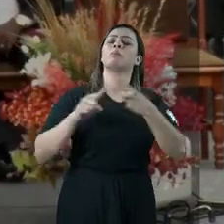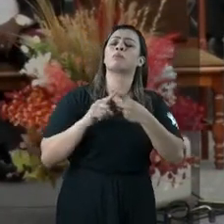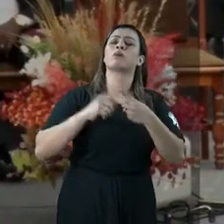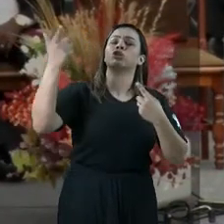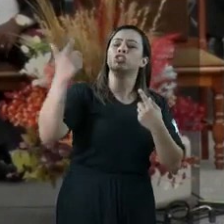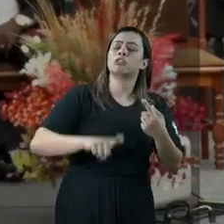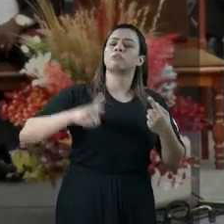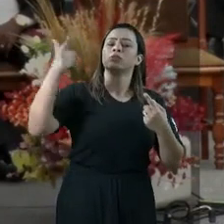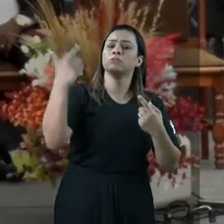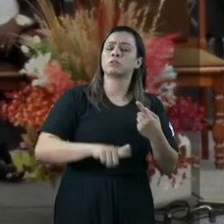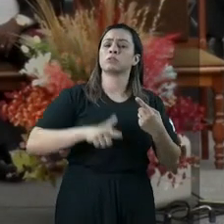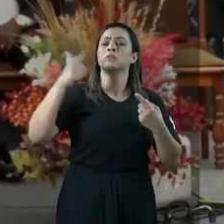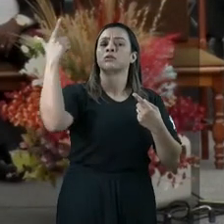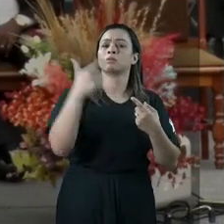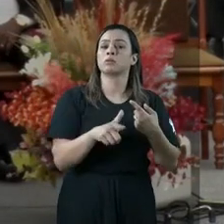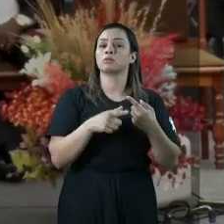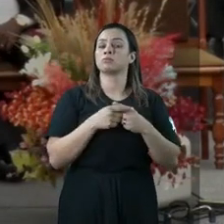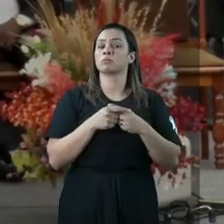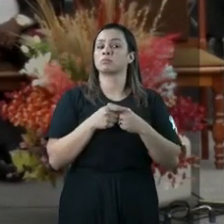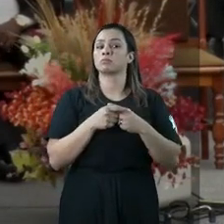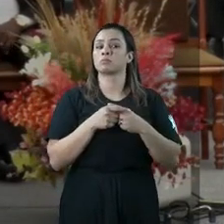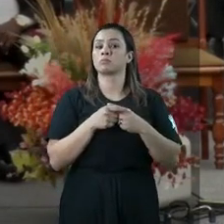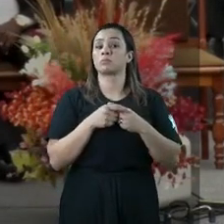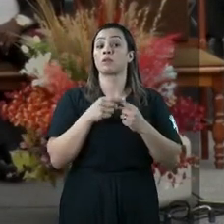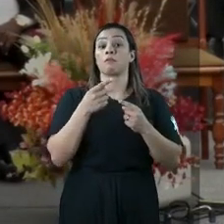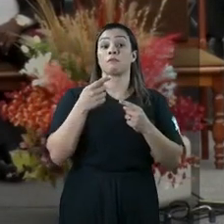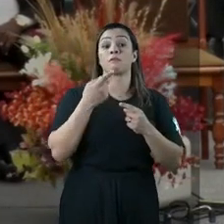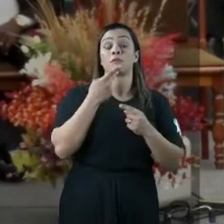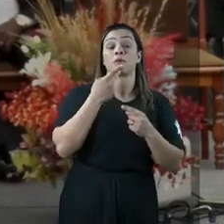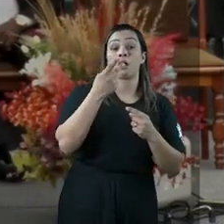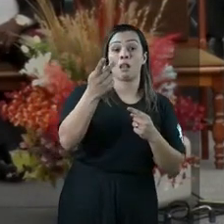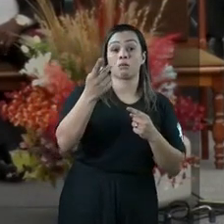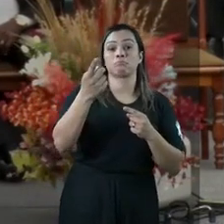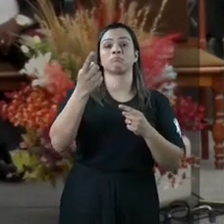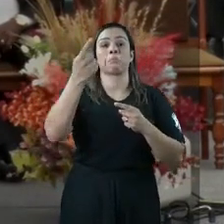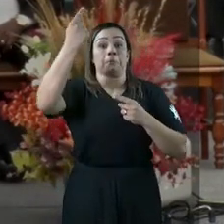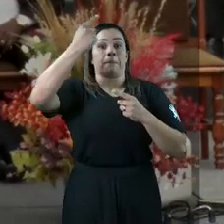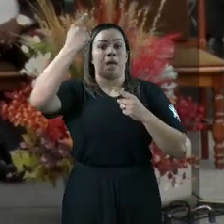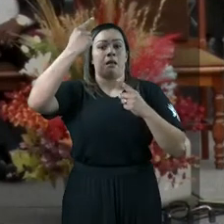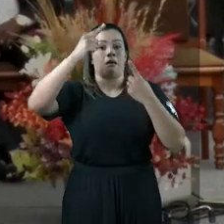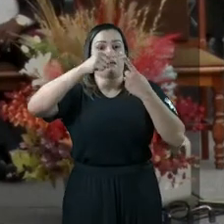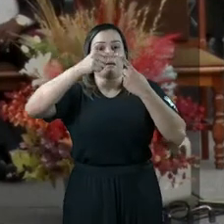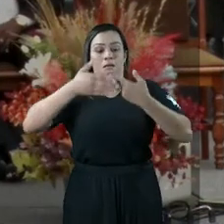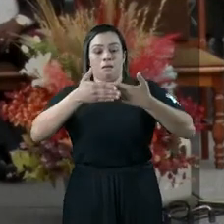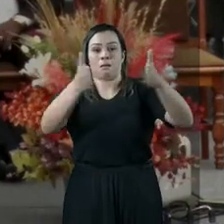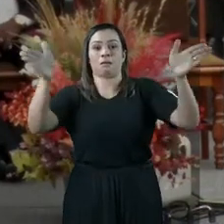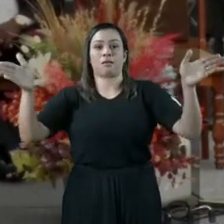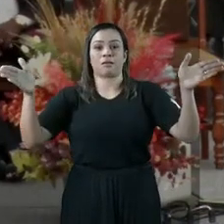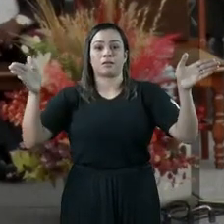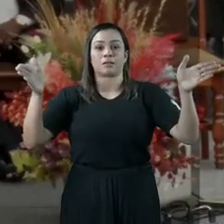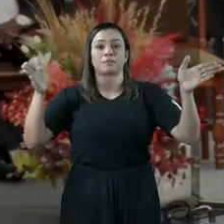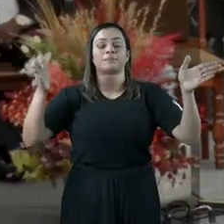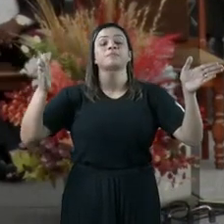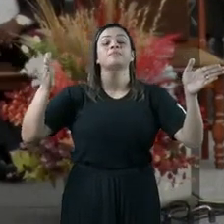messiânico, é profético. Fala das duas entradas do Rei da Glória. Primeira, na Jerusalém terrena, no primeiro dia da